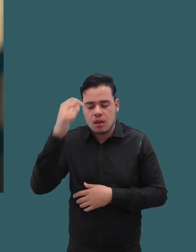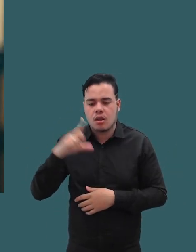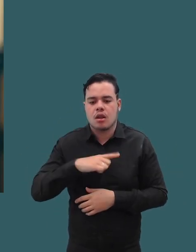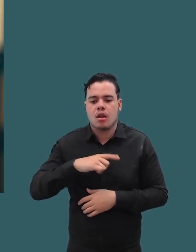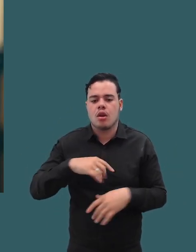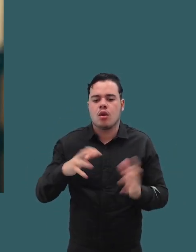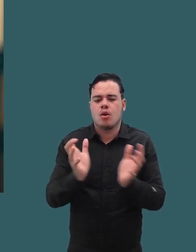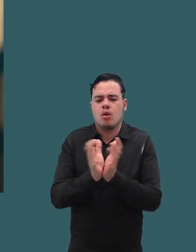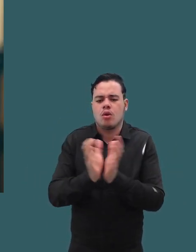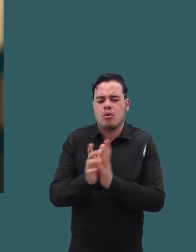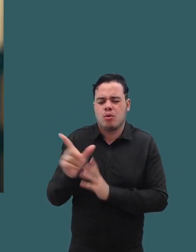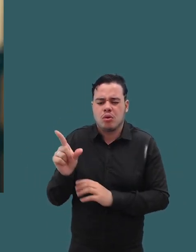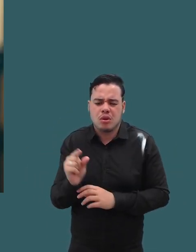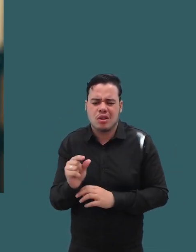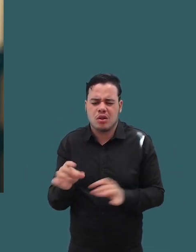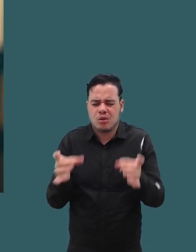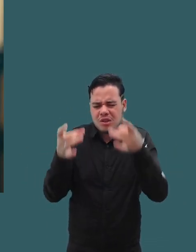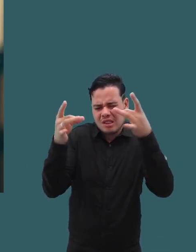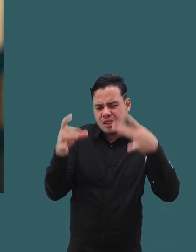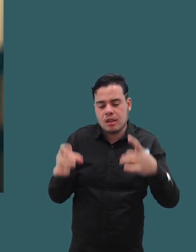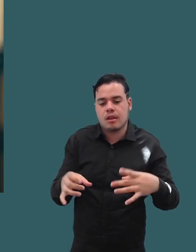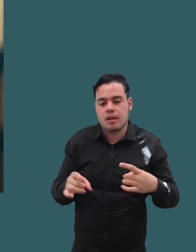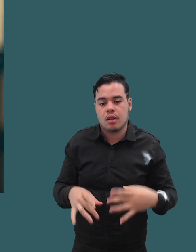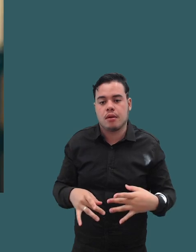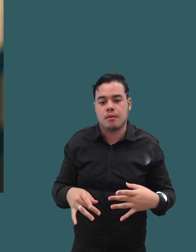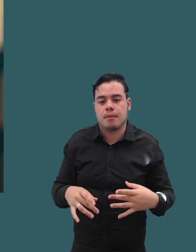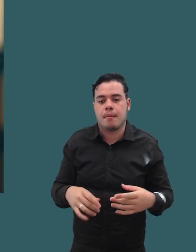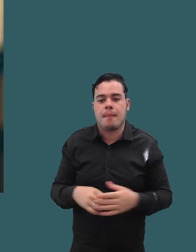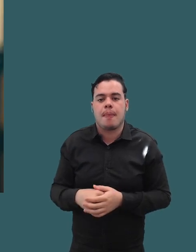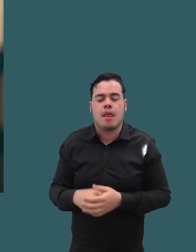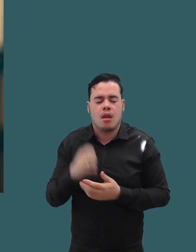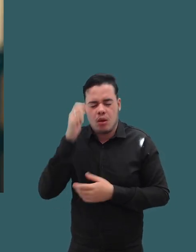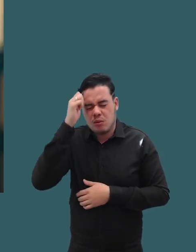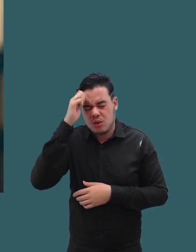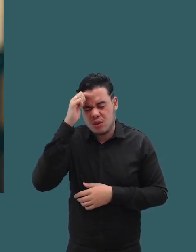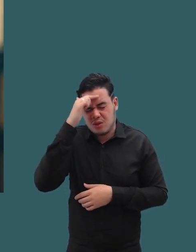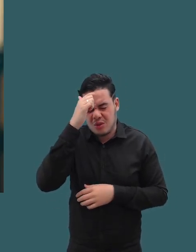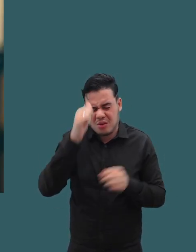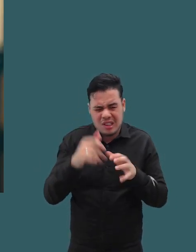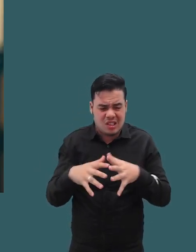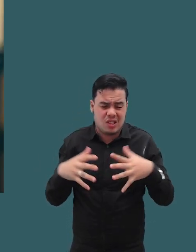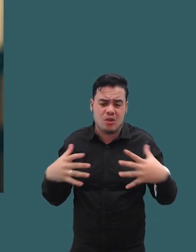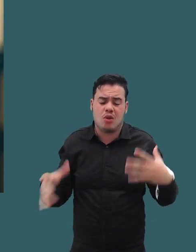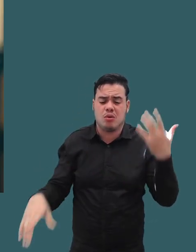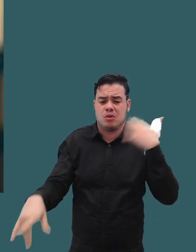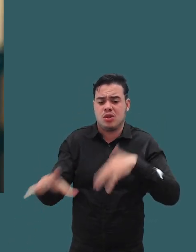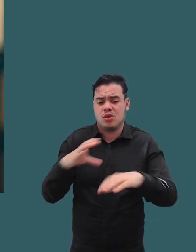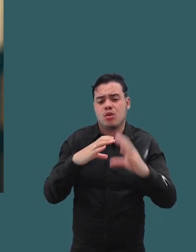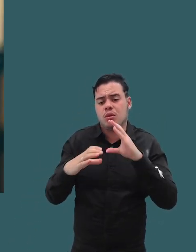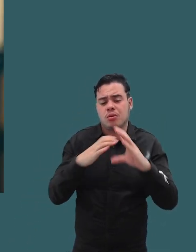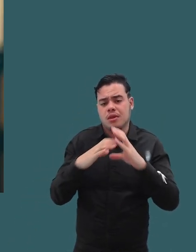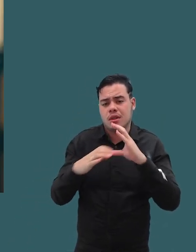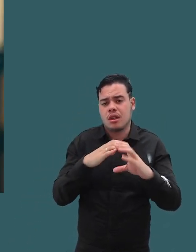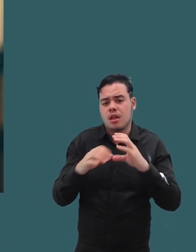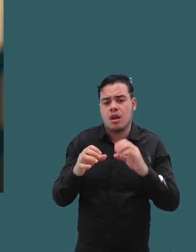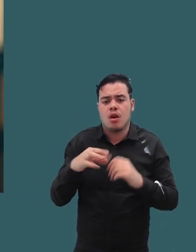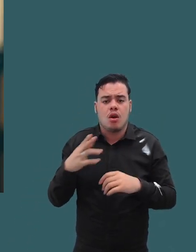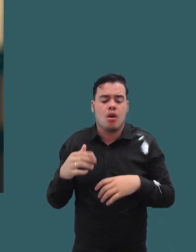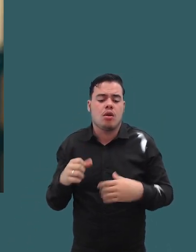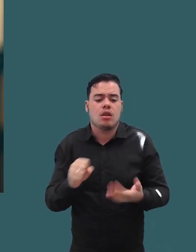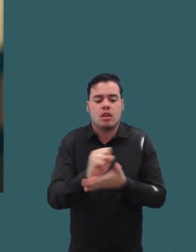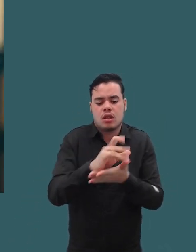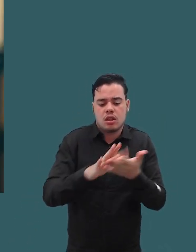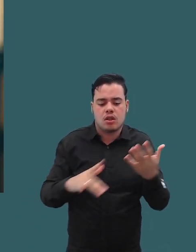de caracteres para dizer o que o grupo faz. Há uma dificuldade enorme de comunicação das próprias atividades do grupo.